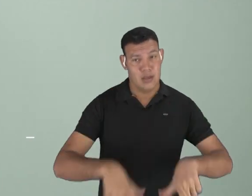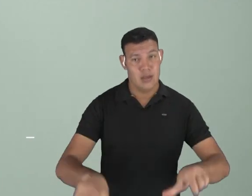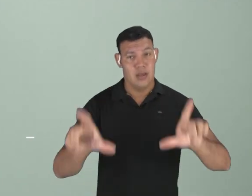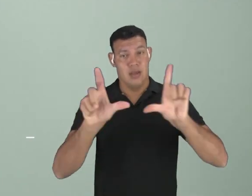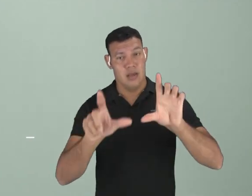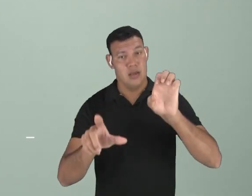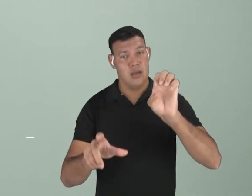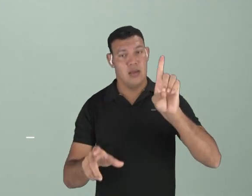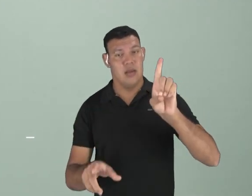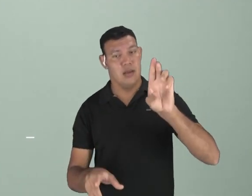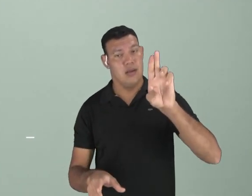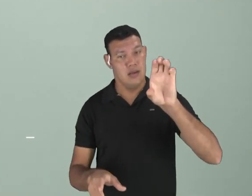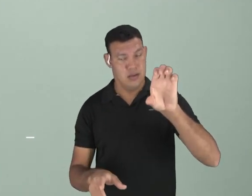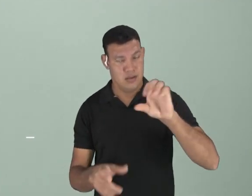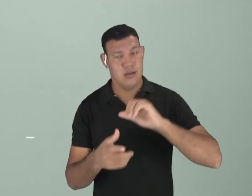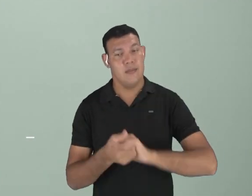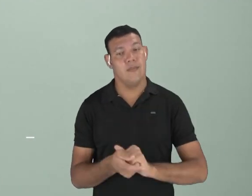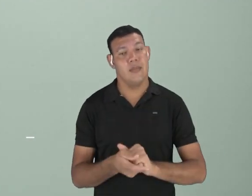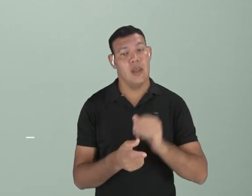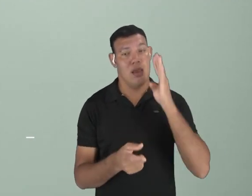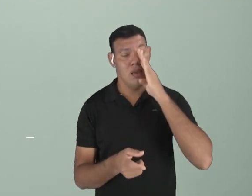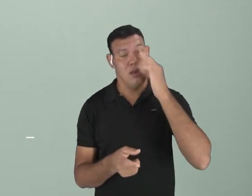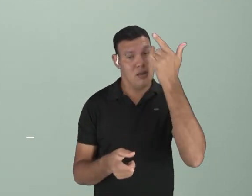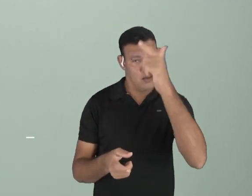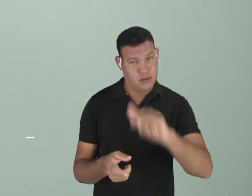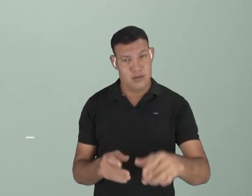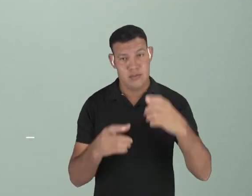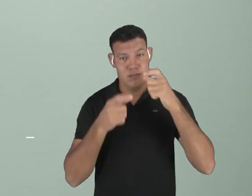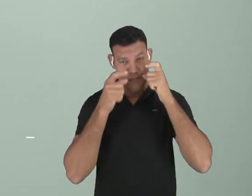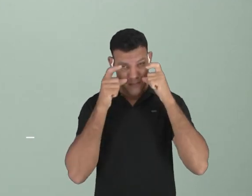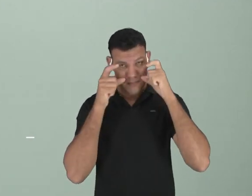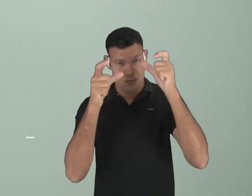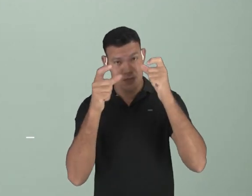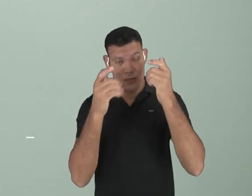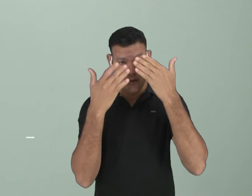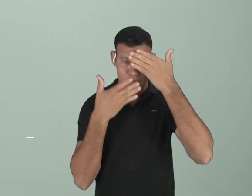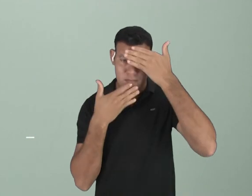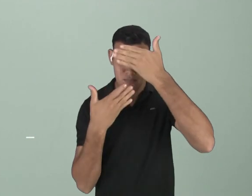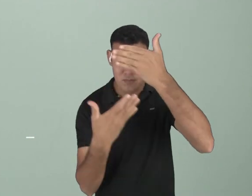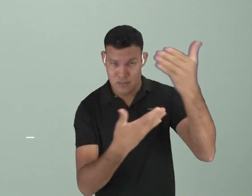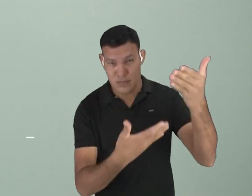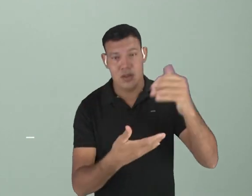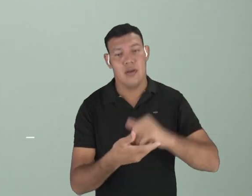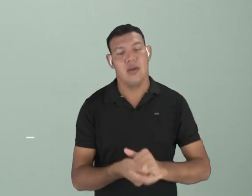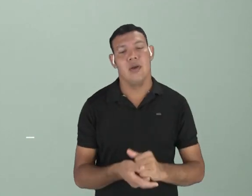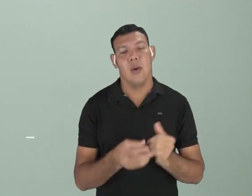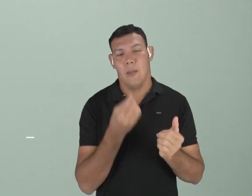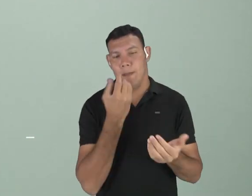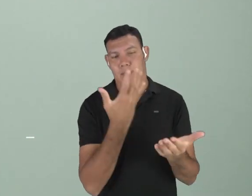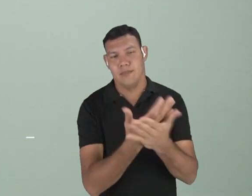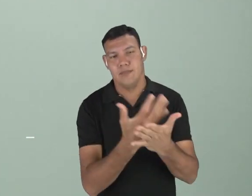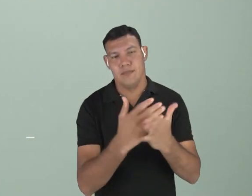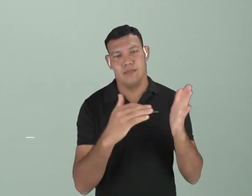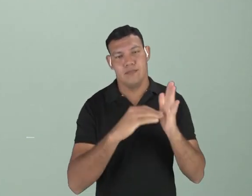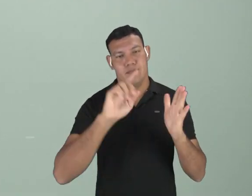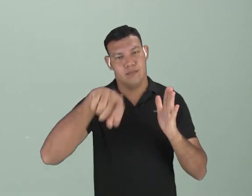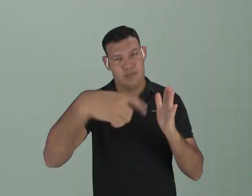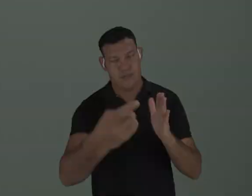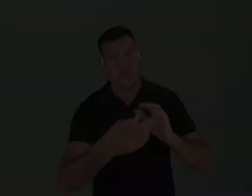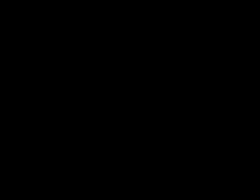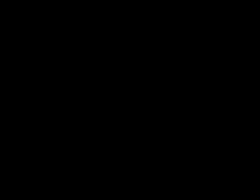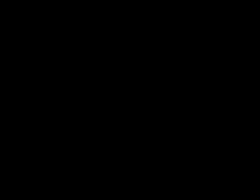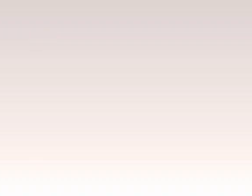Essa aula fica lá na plataforma Eduque, caso vocês queiram assistir novamente. Agradeço a atenção de vocês, desejo bons estudos e até a próxima.